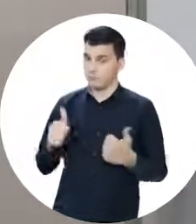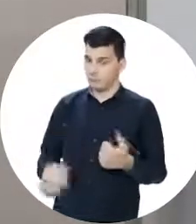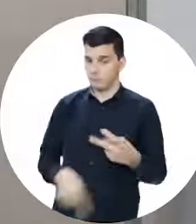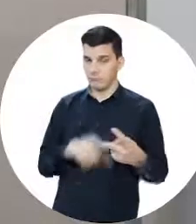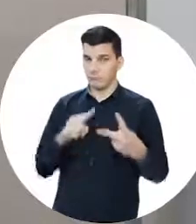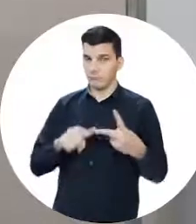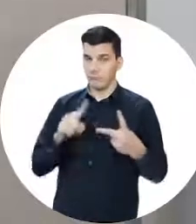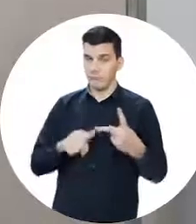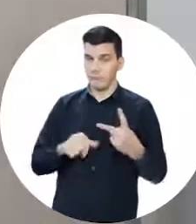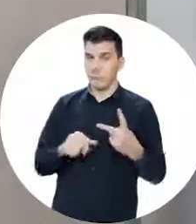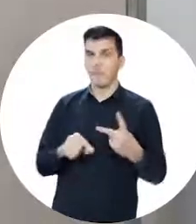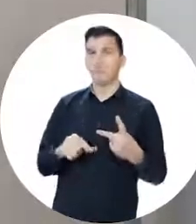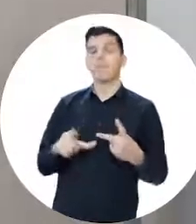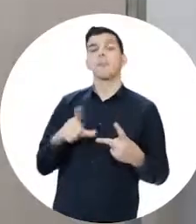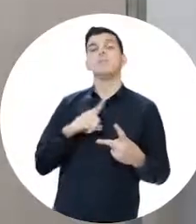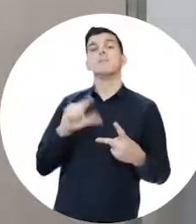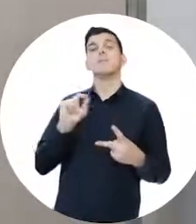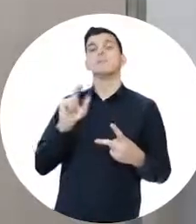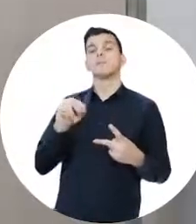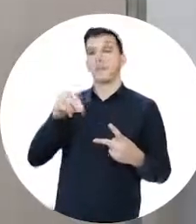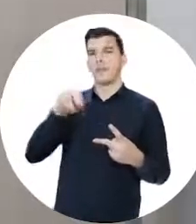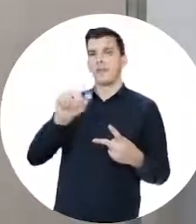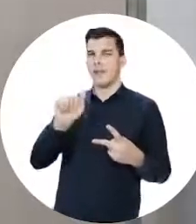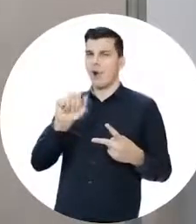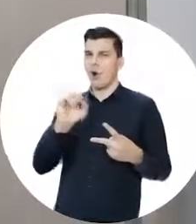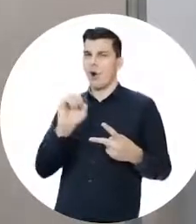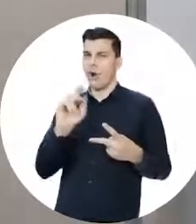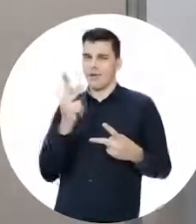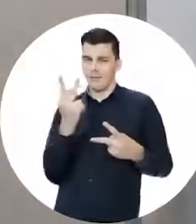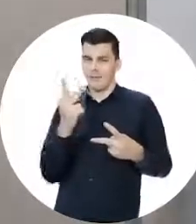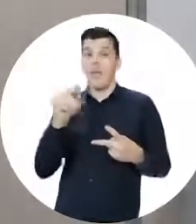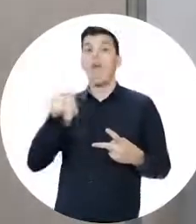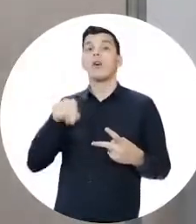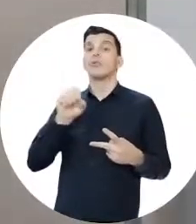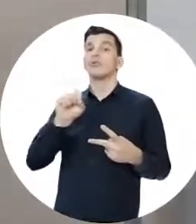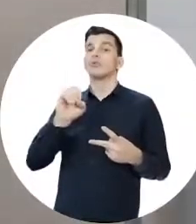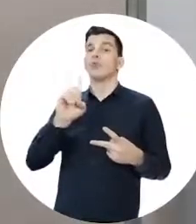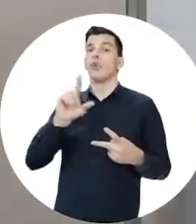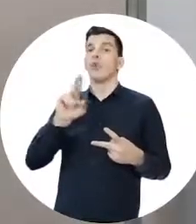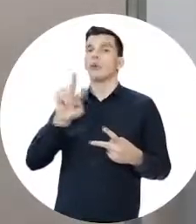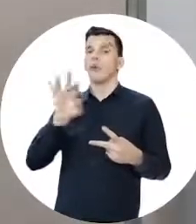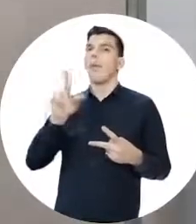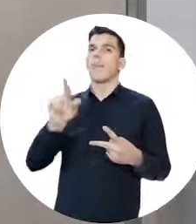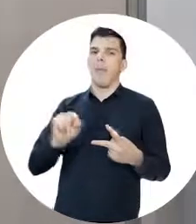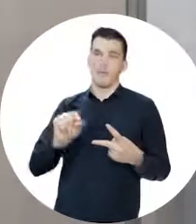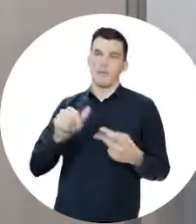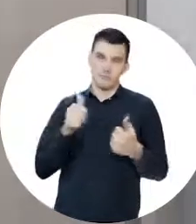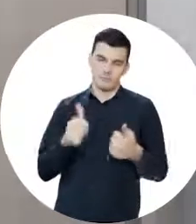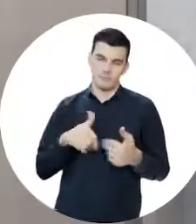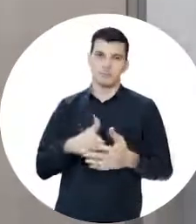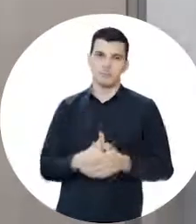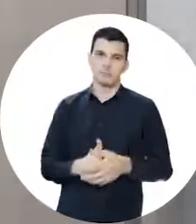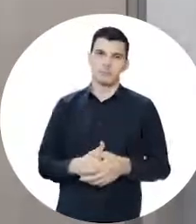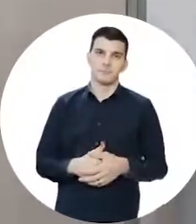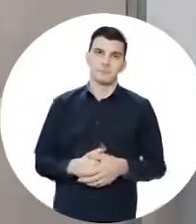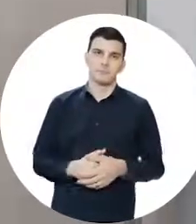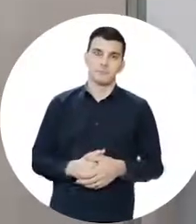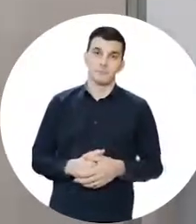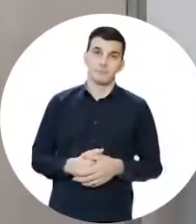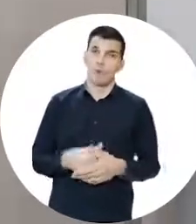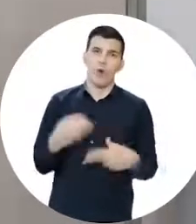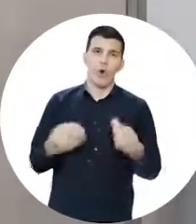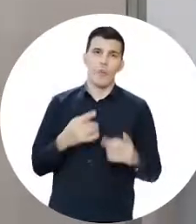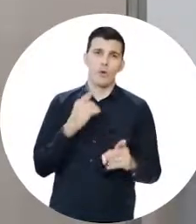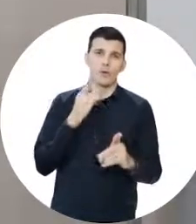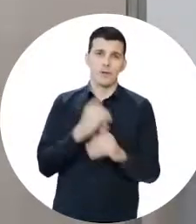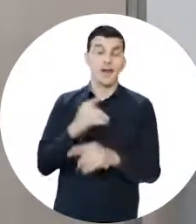solvente. Logo, o NaOH é o meu soluto, está em menor quantidade. Então vamos lá. Para eu achar